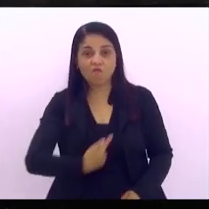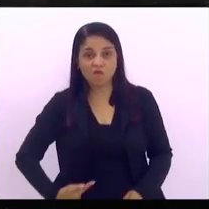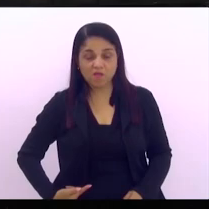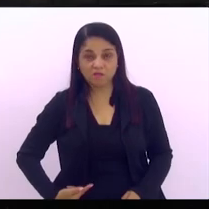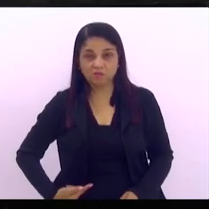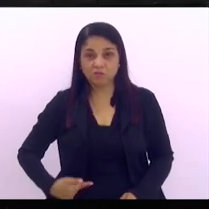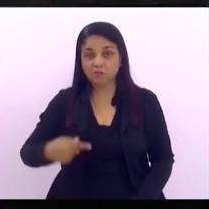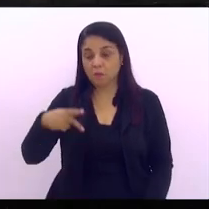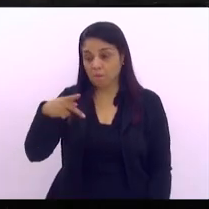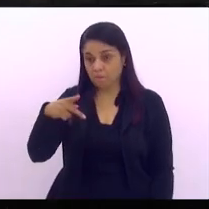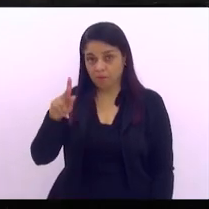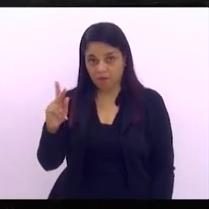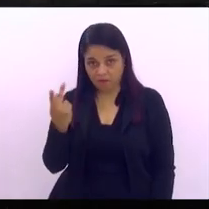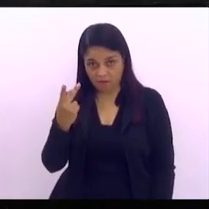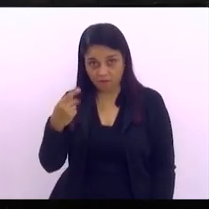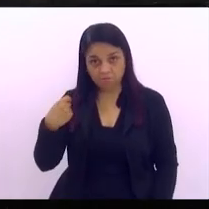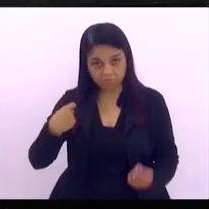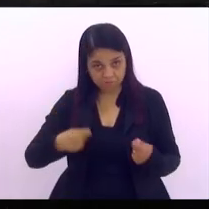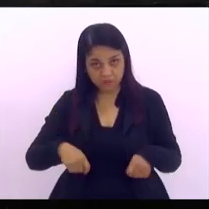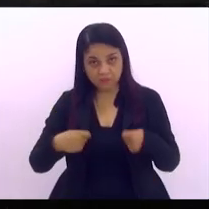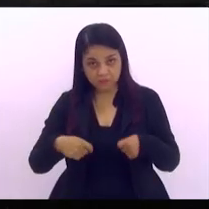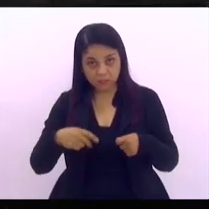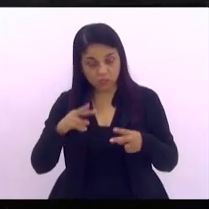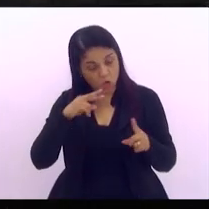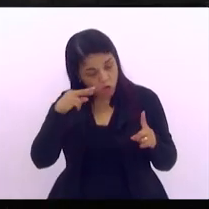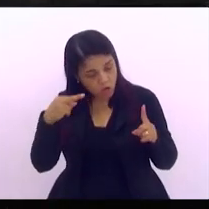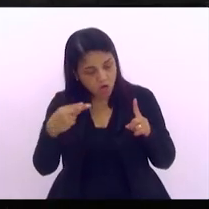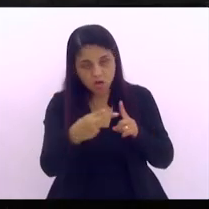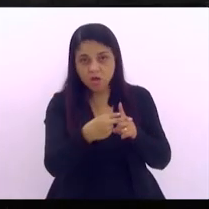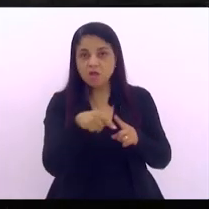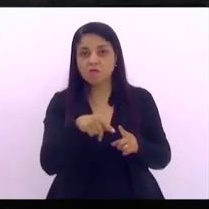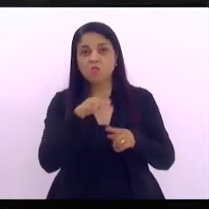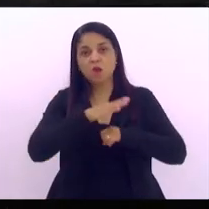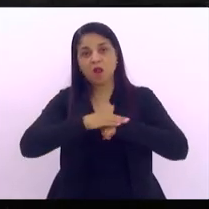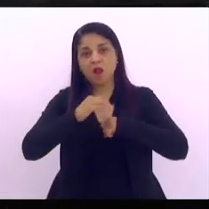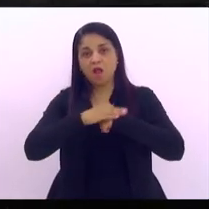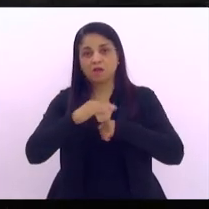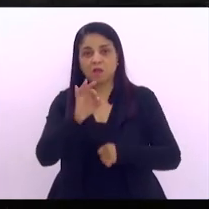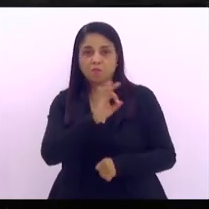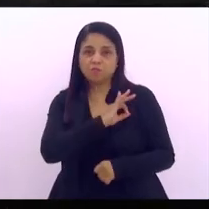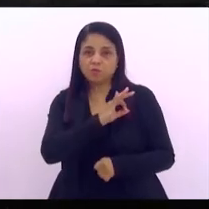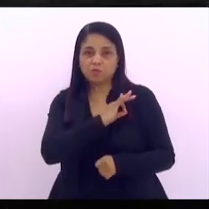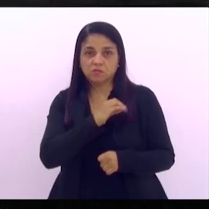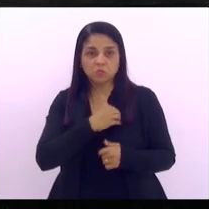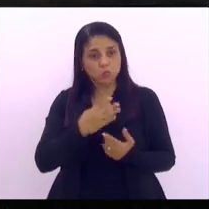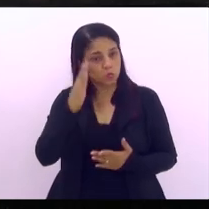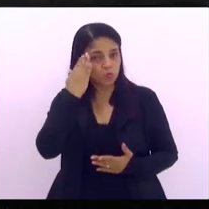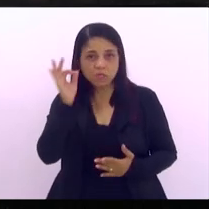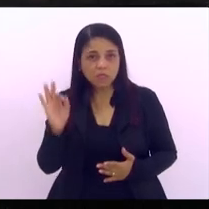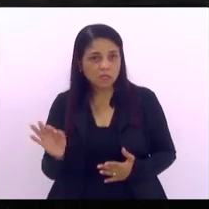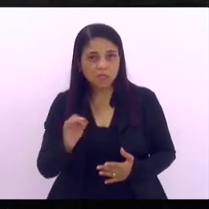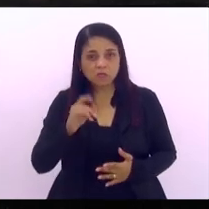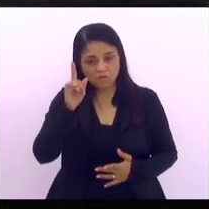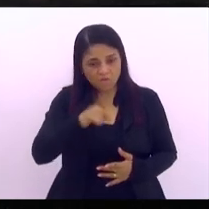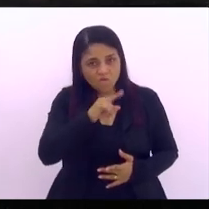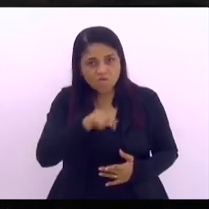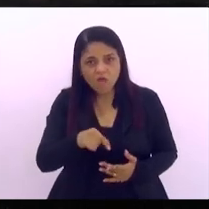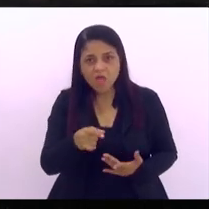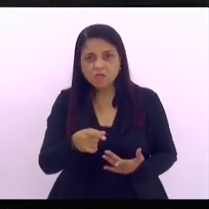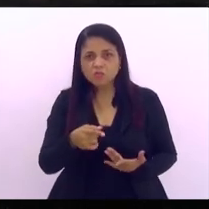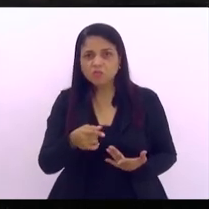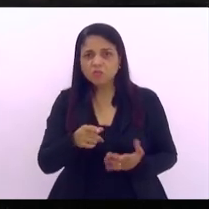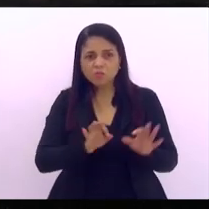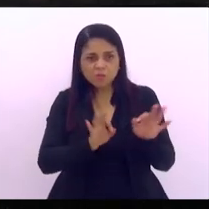kit APH, eu espero que vocês olhem com muito mais carinho, porque eu não estou entendendo esses vetos com tantos projetos da segurança. E, em